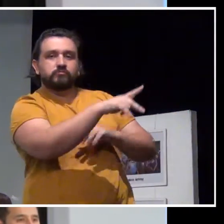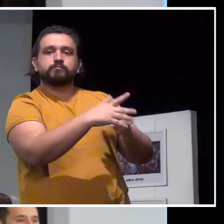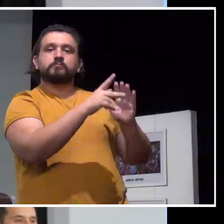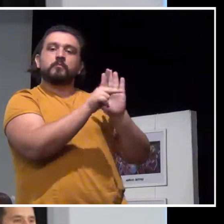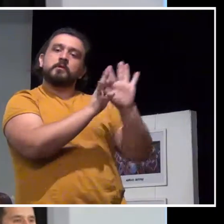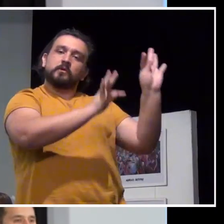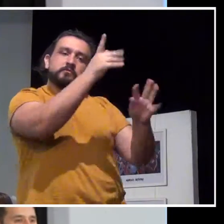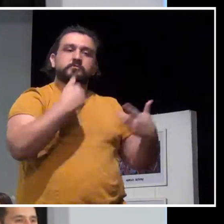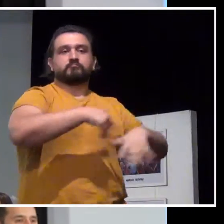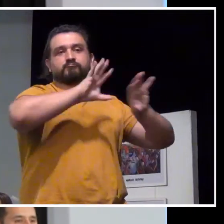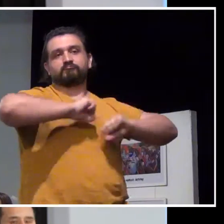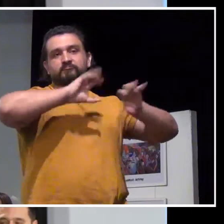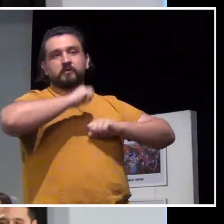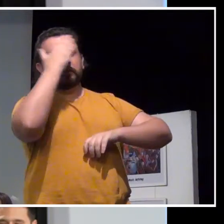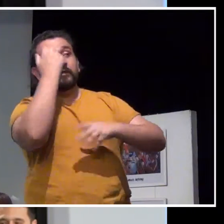da tecnologia.